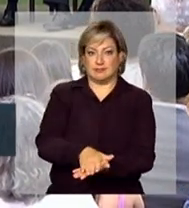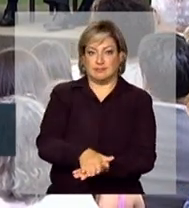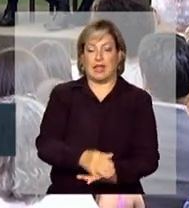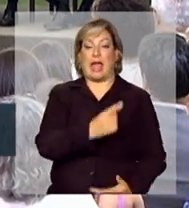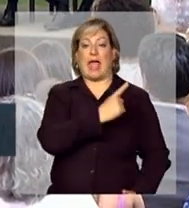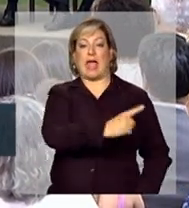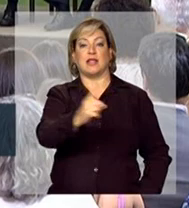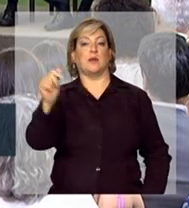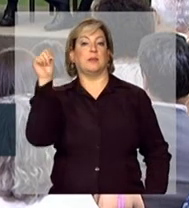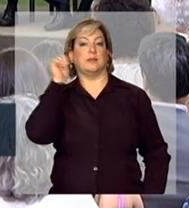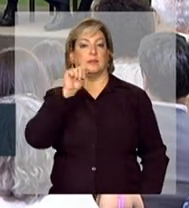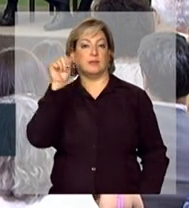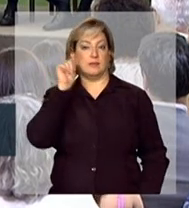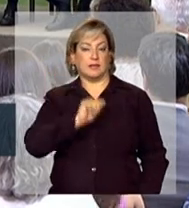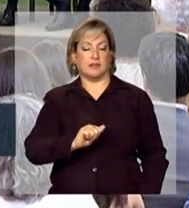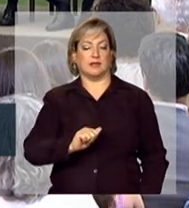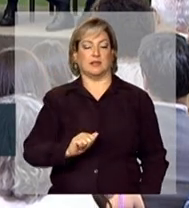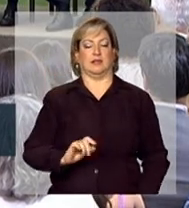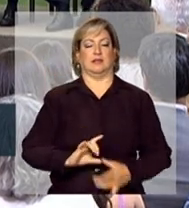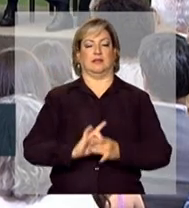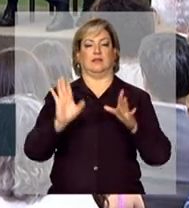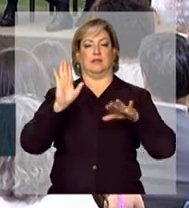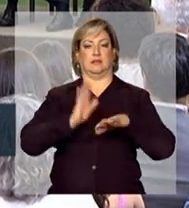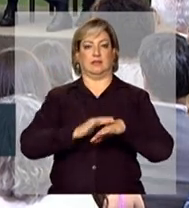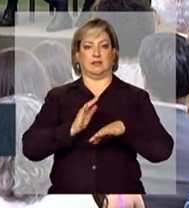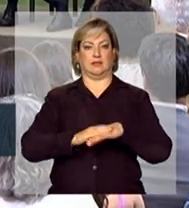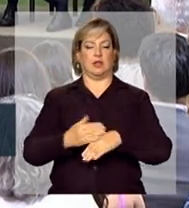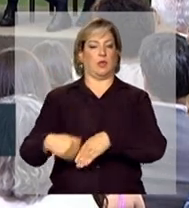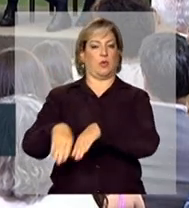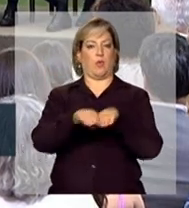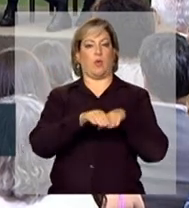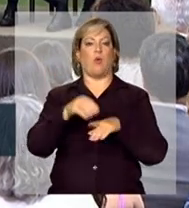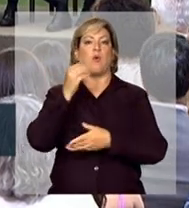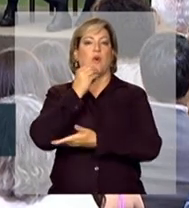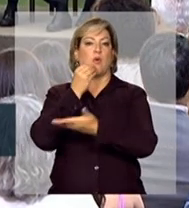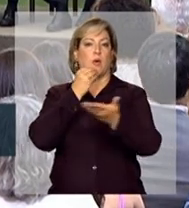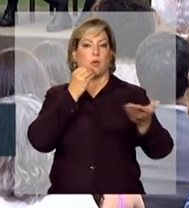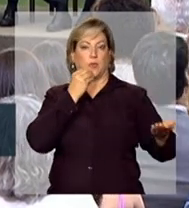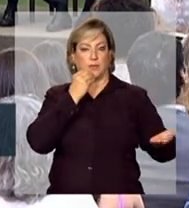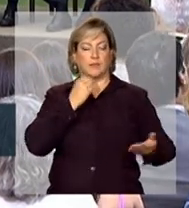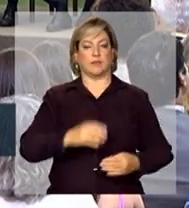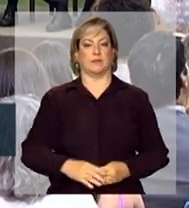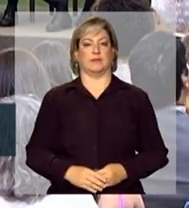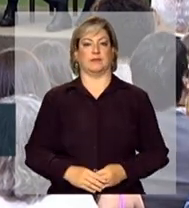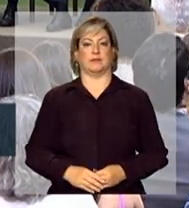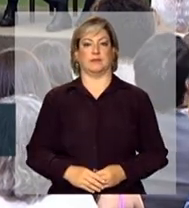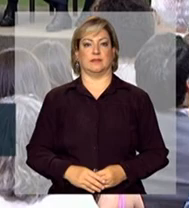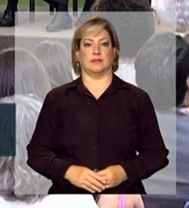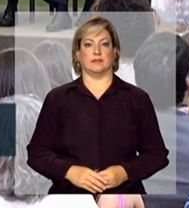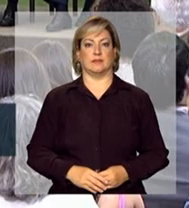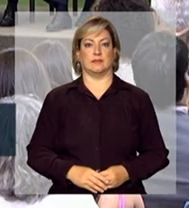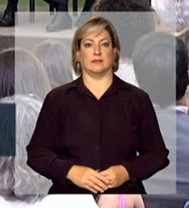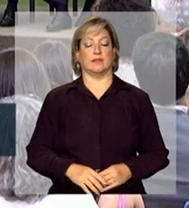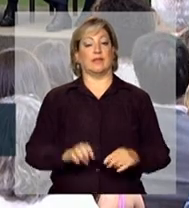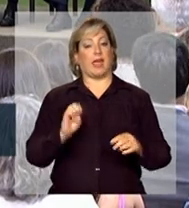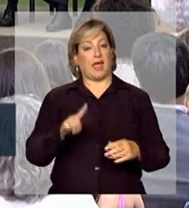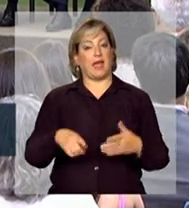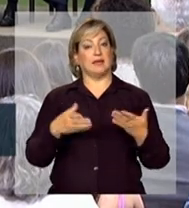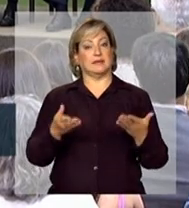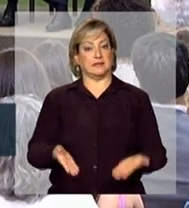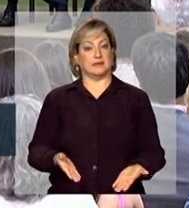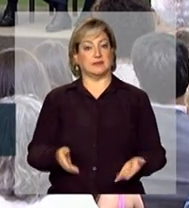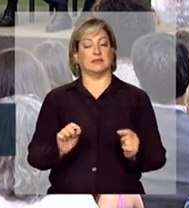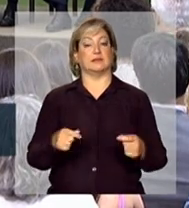com autonomia com dignidade e com igualdade de oportunidades é assim